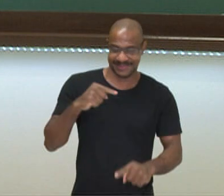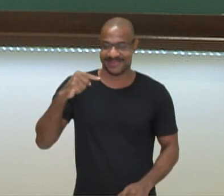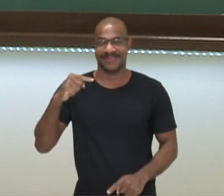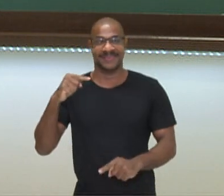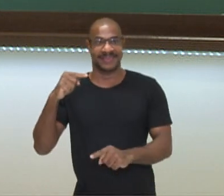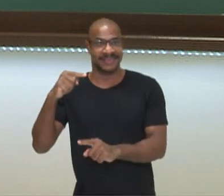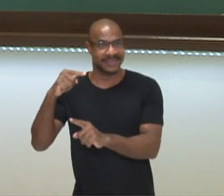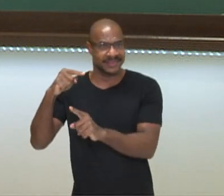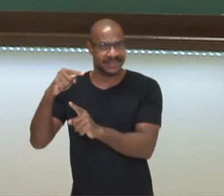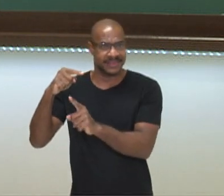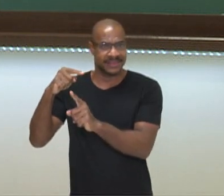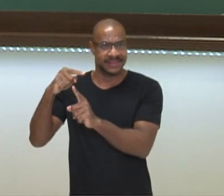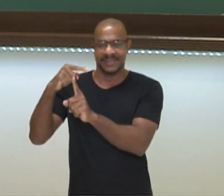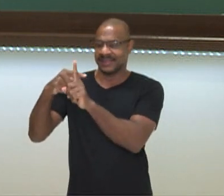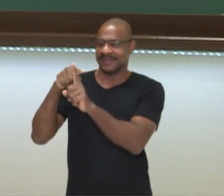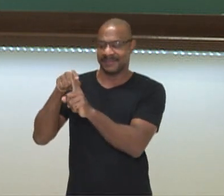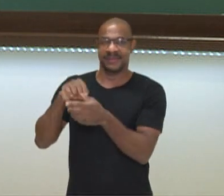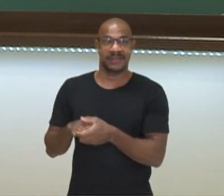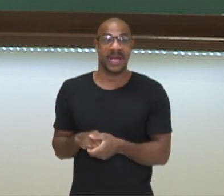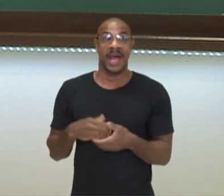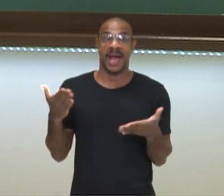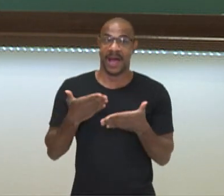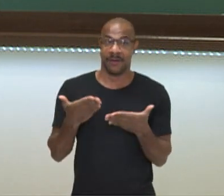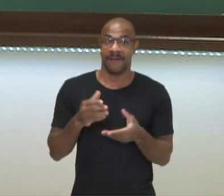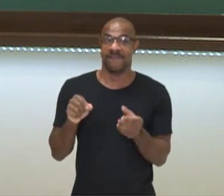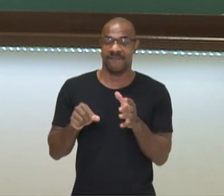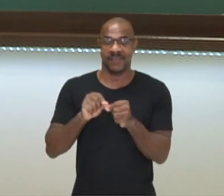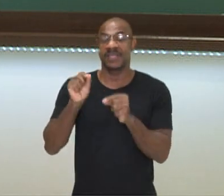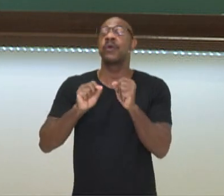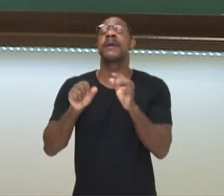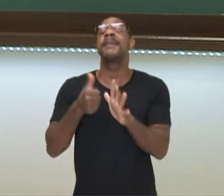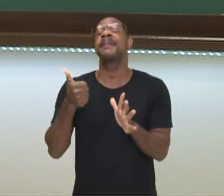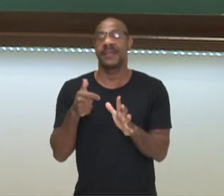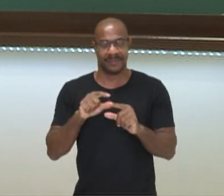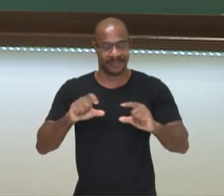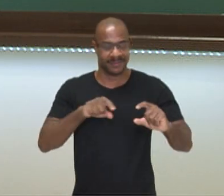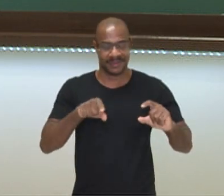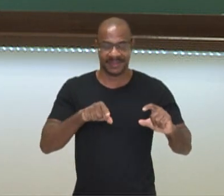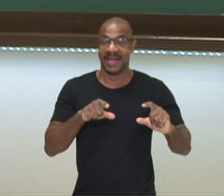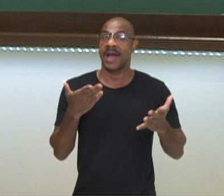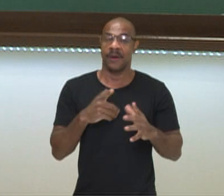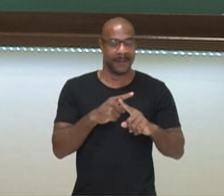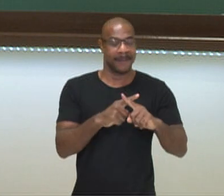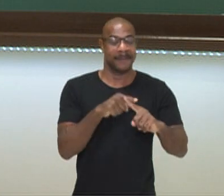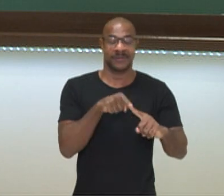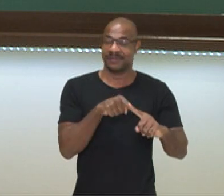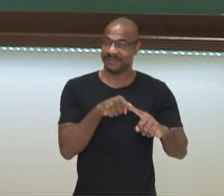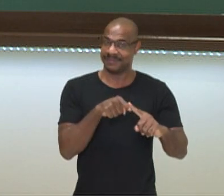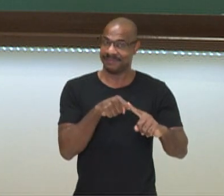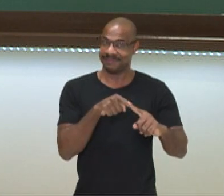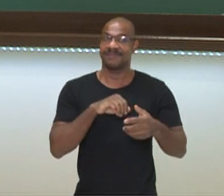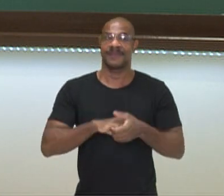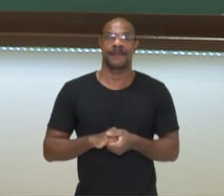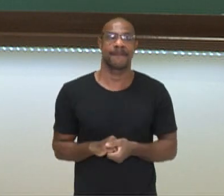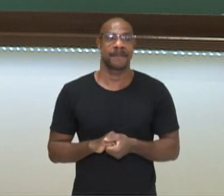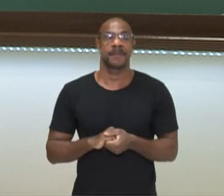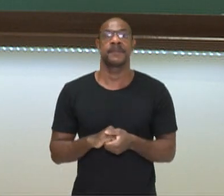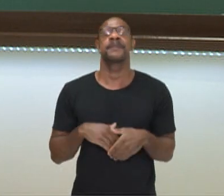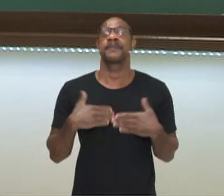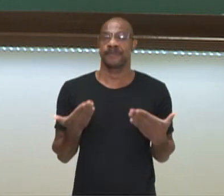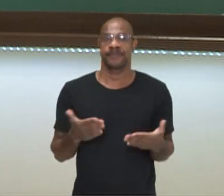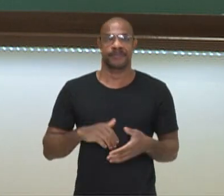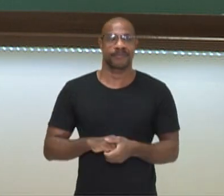das operações? Primeiro eu olho para a potenciação, não tem potenciação ali, então eu vou para a próxima. Quem são as